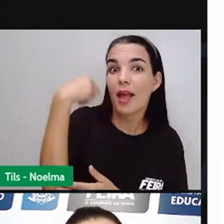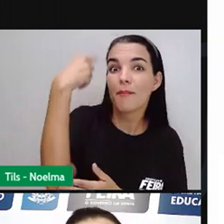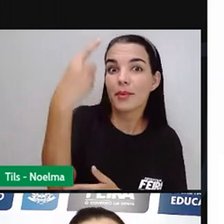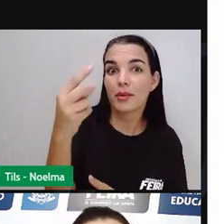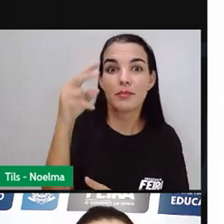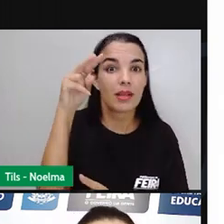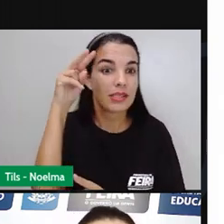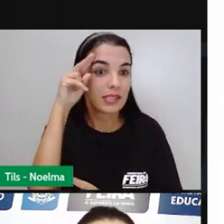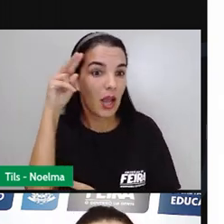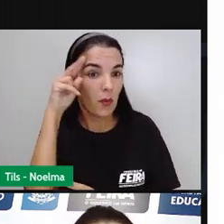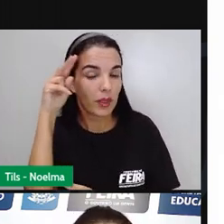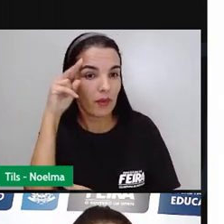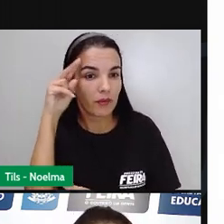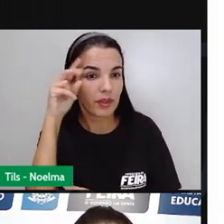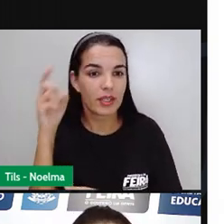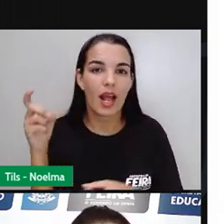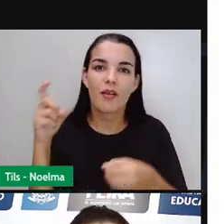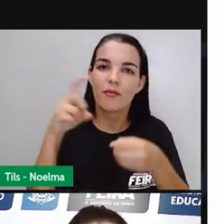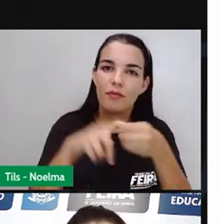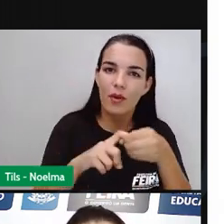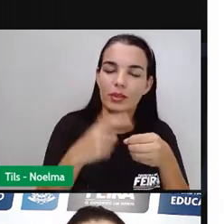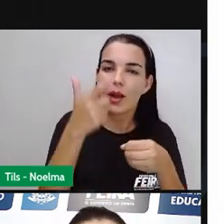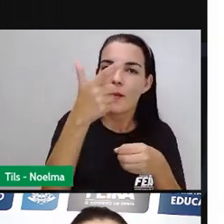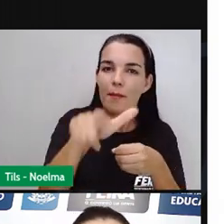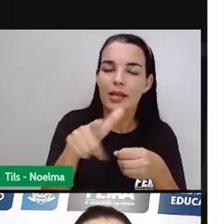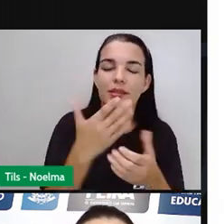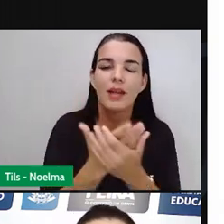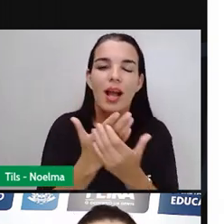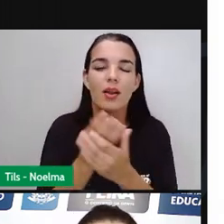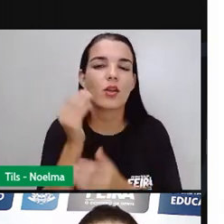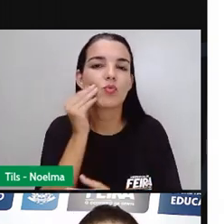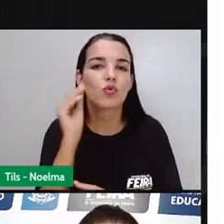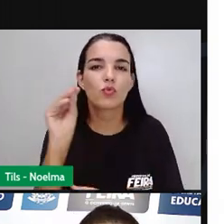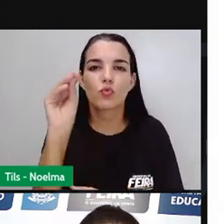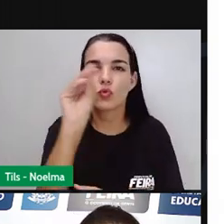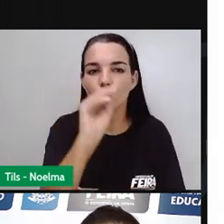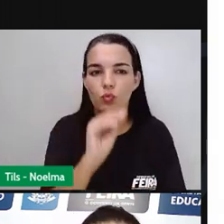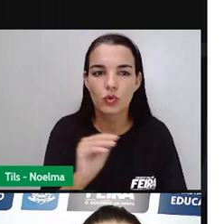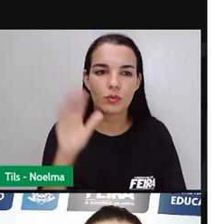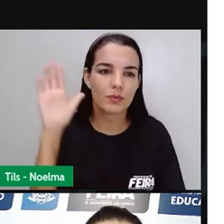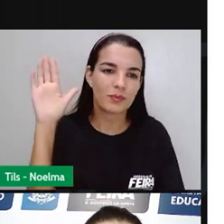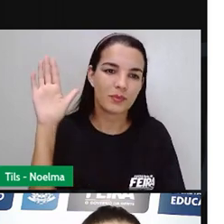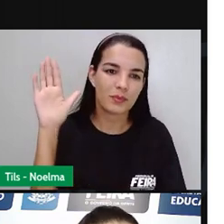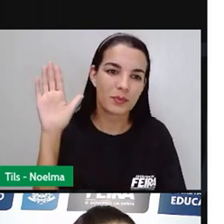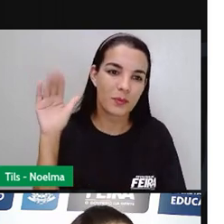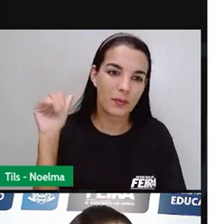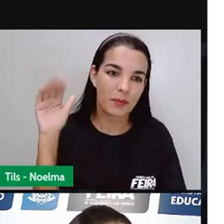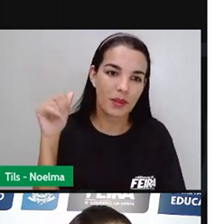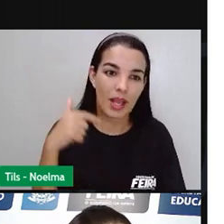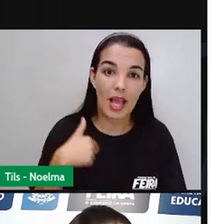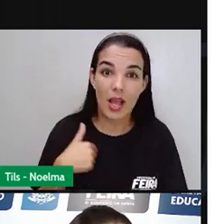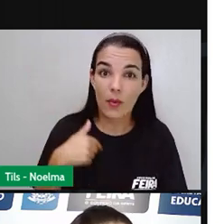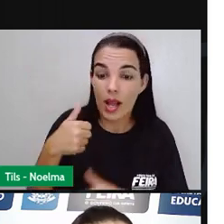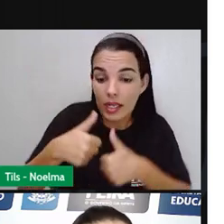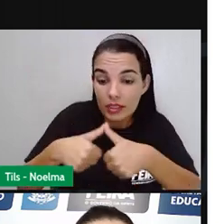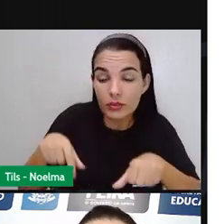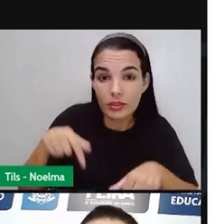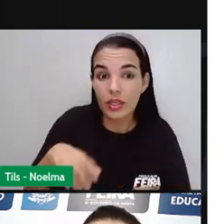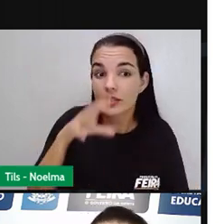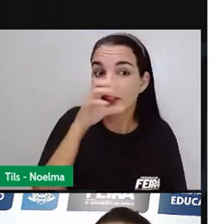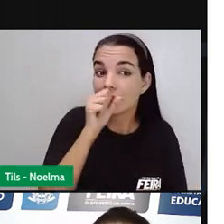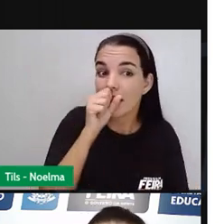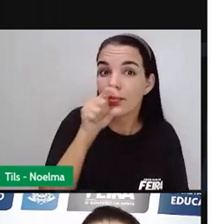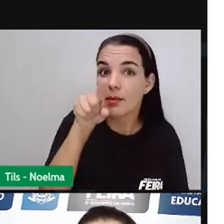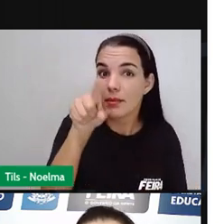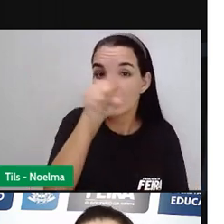segunda-feira aí, a gente volta com mais uma aula. Beijinho no coração de cada um de vocês. Eu não vou estar aqui no sábado, mas eu